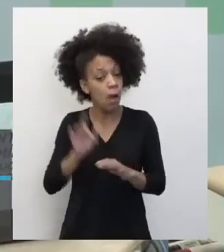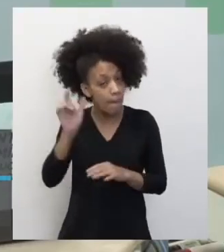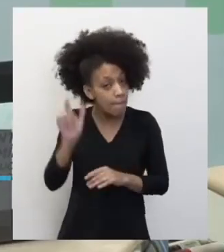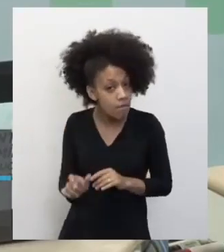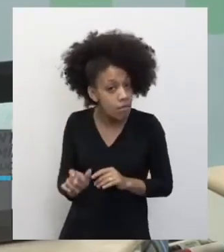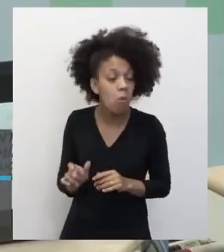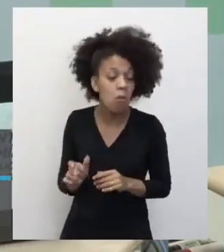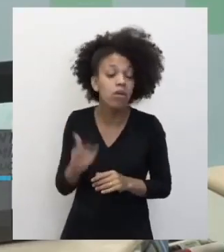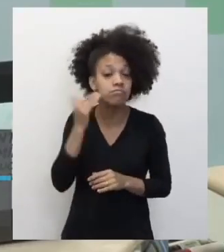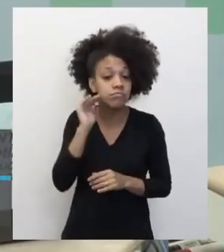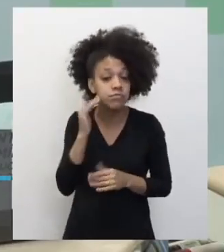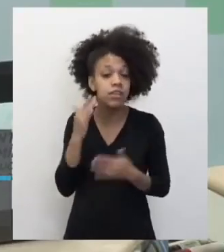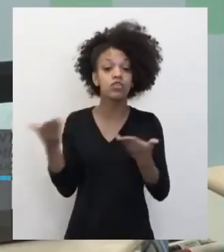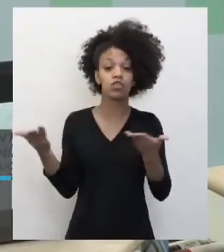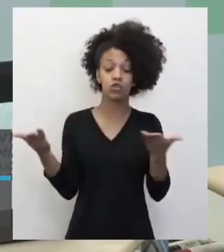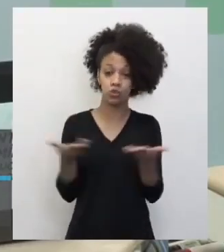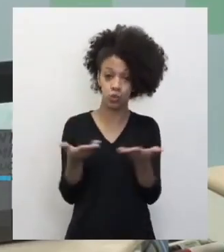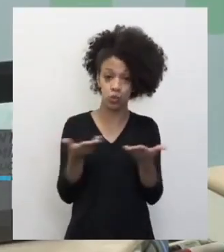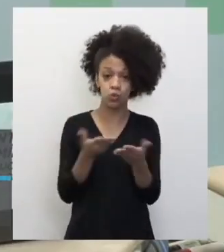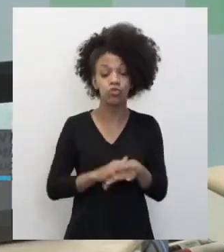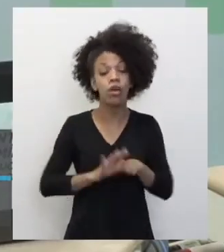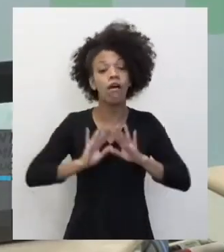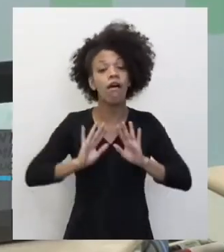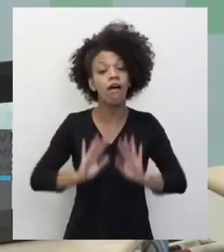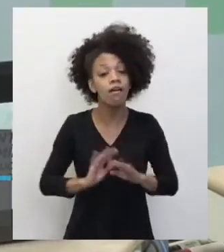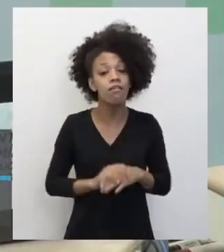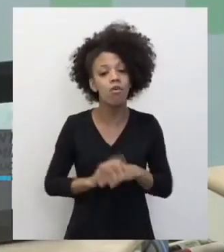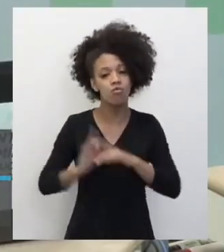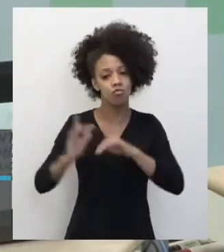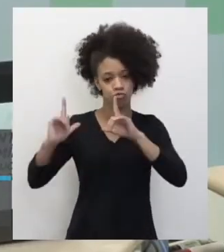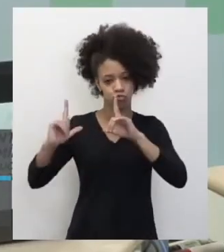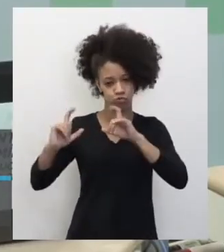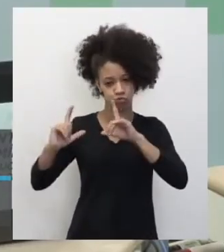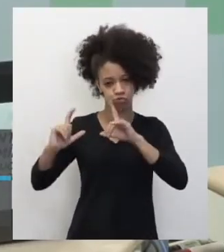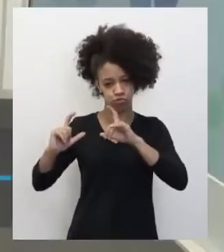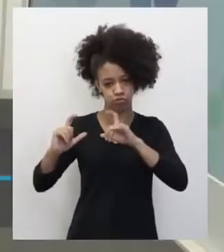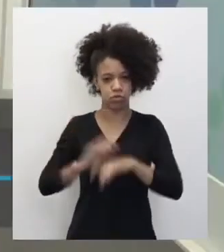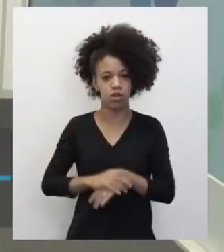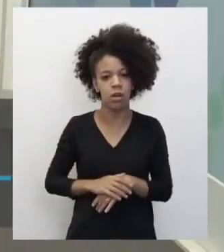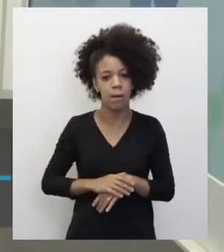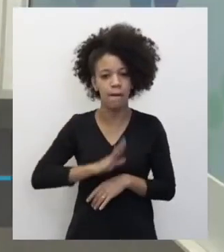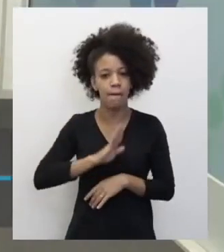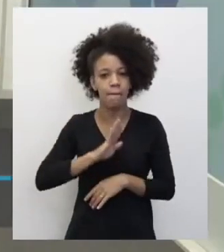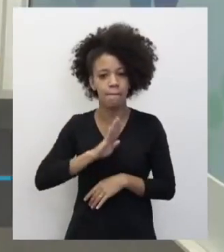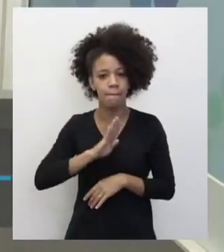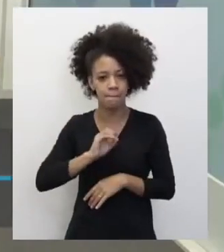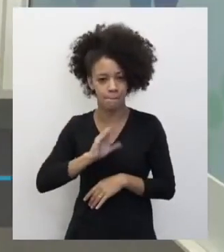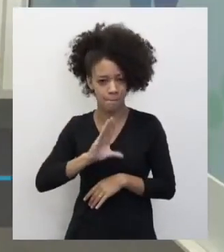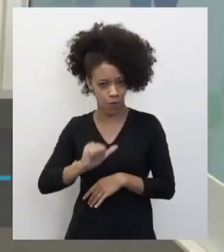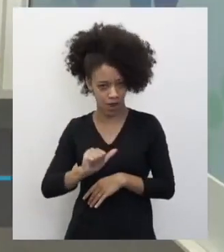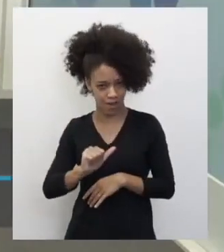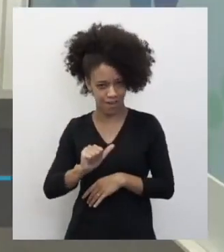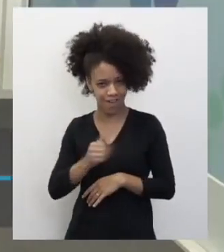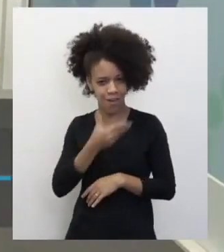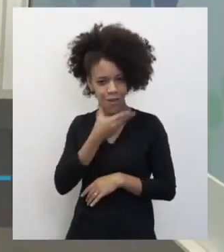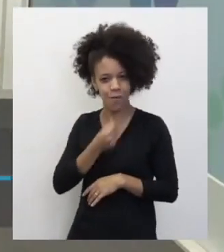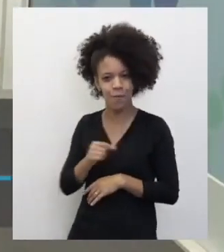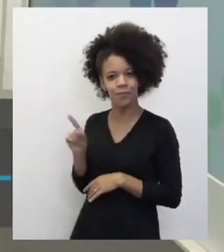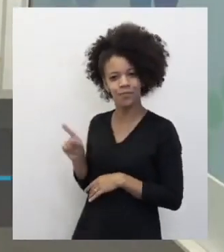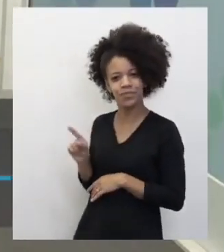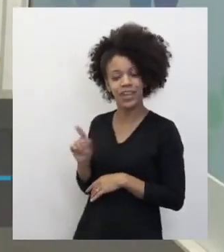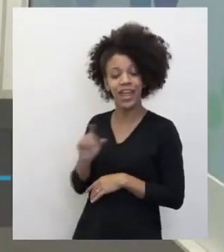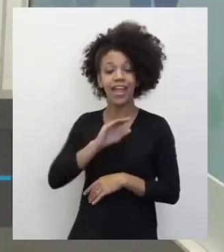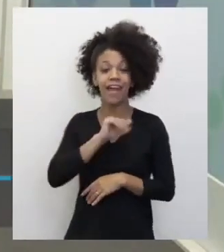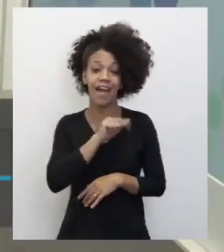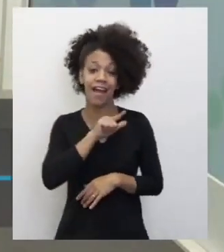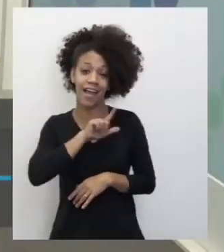disso e o meu convidado de hoje é o fotógrafo Boca. A gente conhece por Boca, o nome dele é Alex, mas nós vamos chamá-lo de Boca,